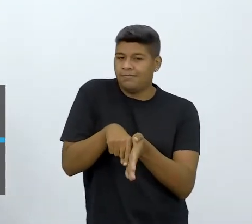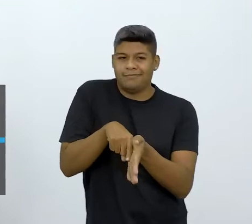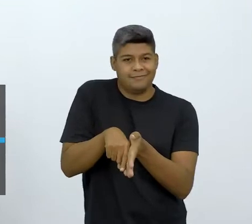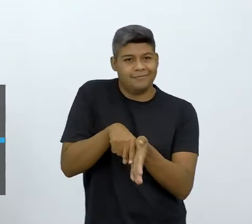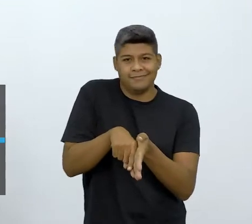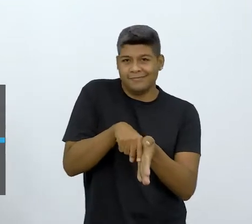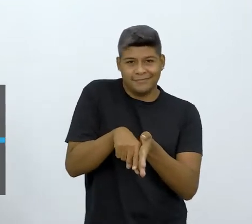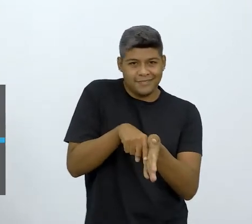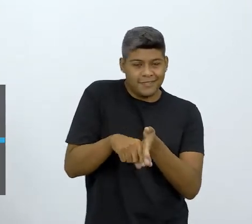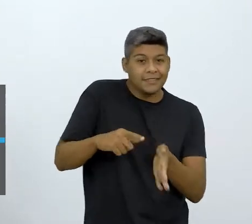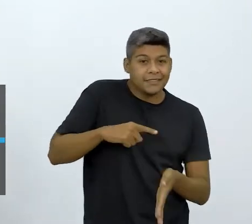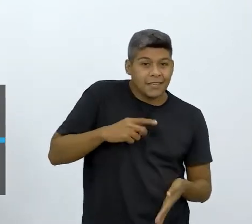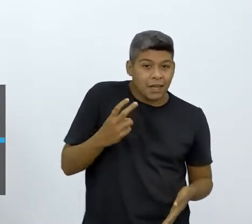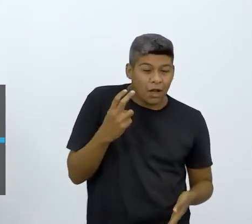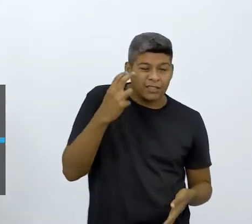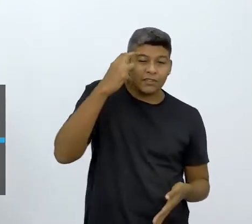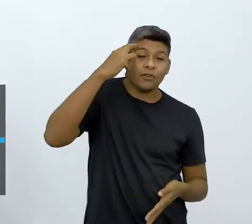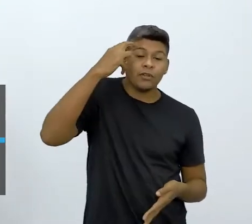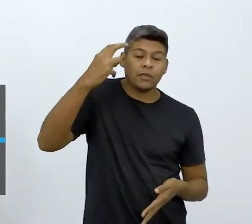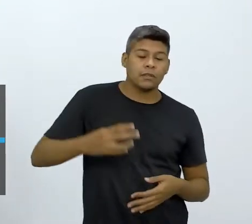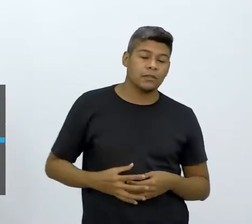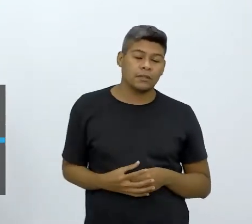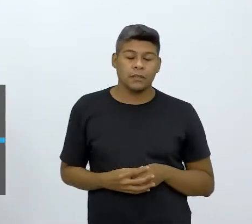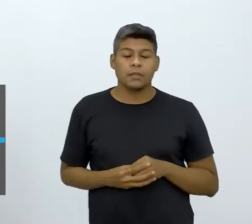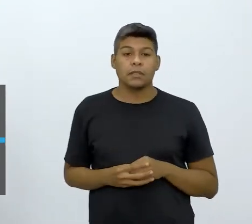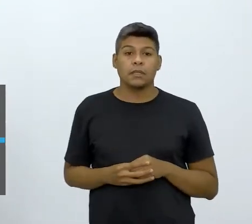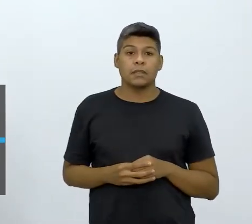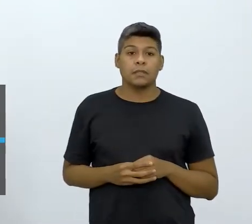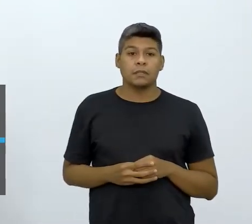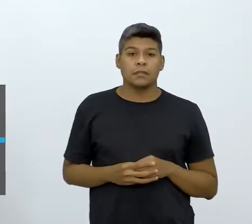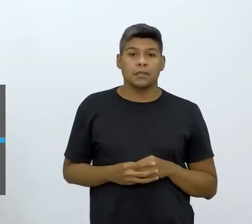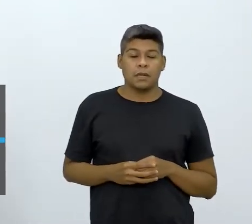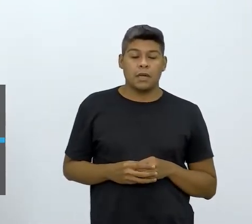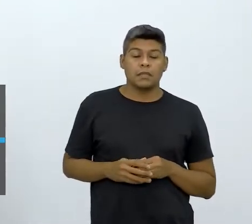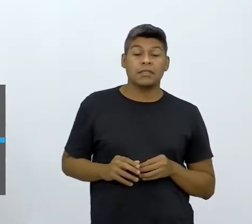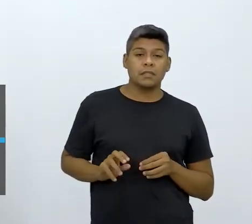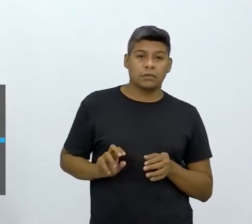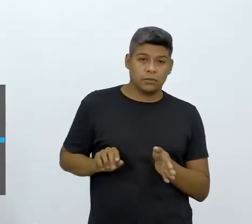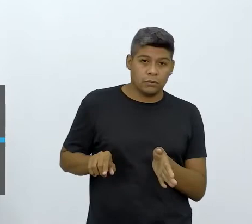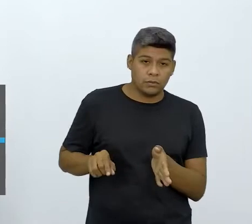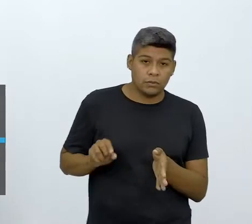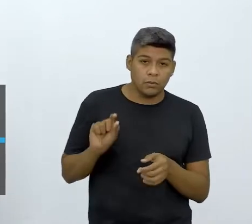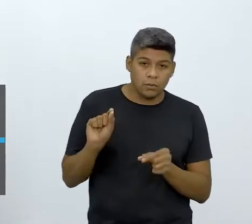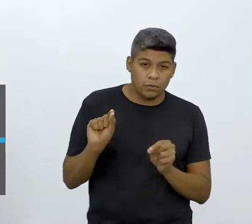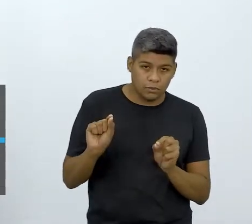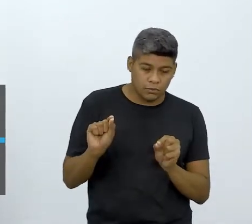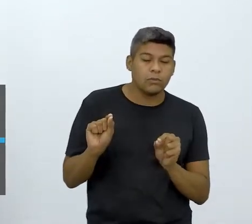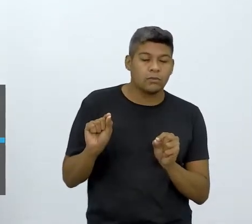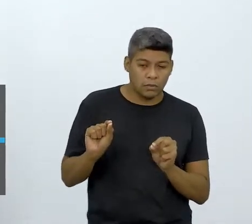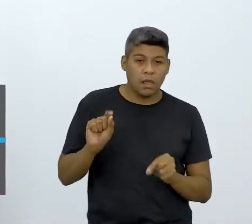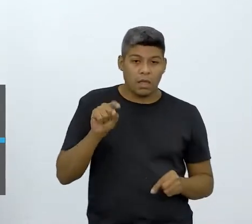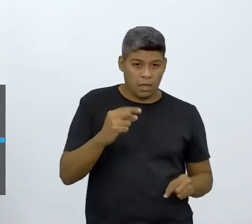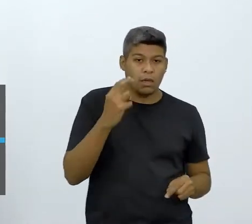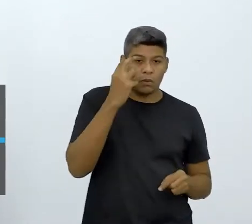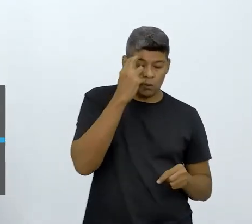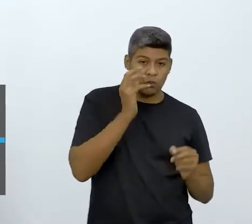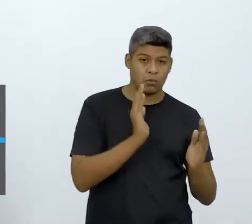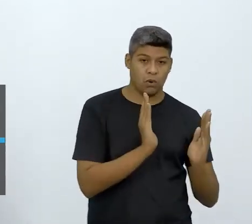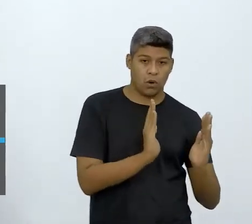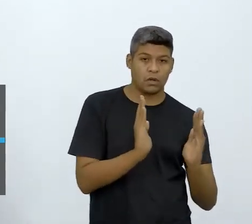que possuem culturas muito diferentes. Então, essas culturas, ela tem uma